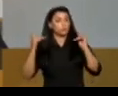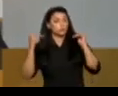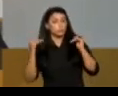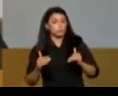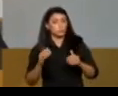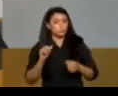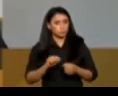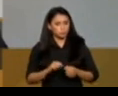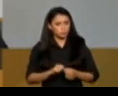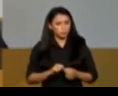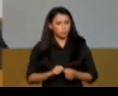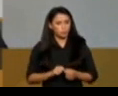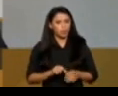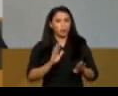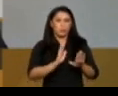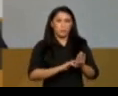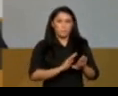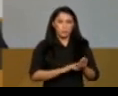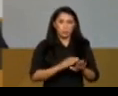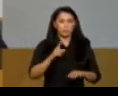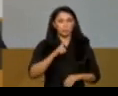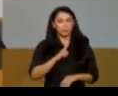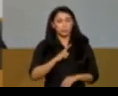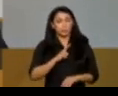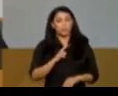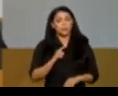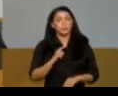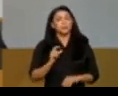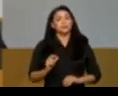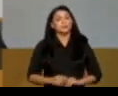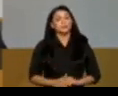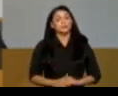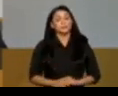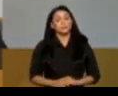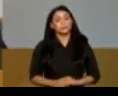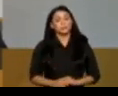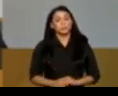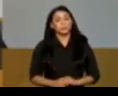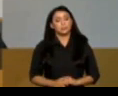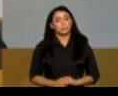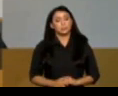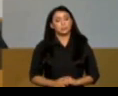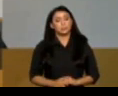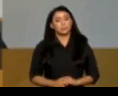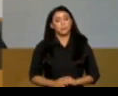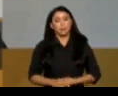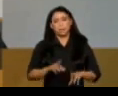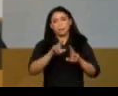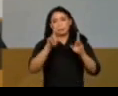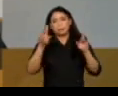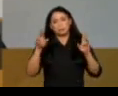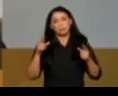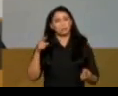o grande administrativista Eli Lopes Meirelles, e diz que o desvio de finalidade se verifica, entre